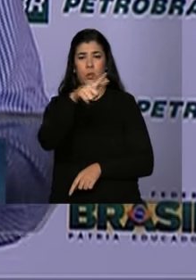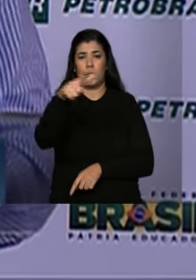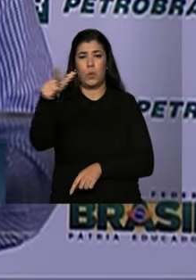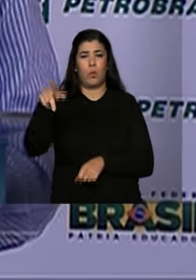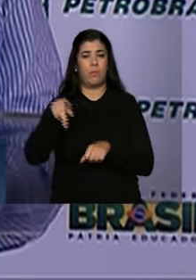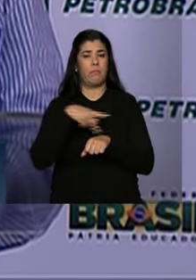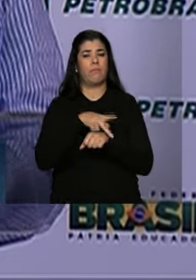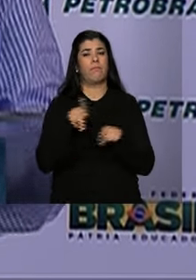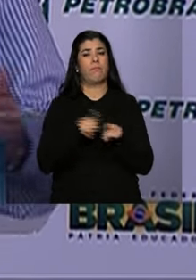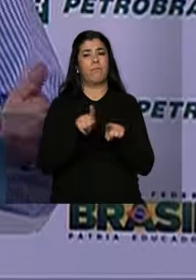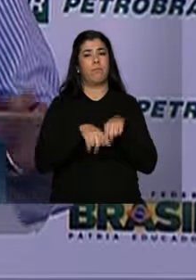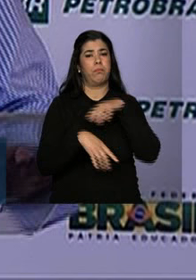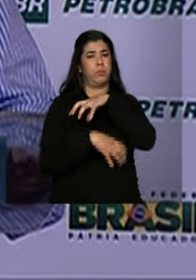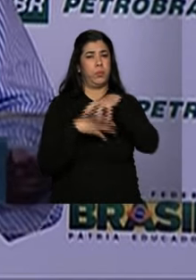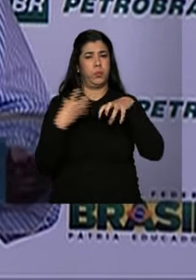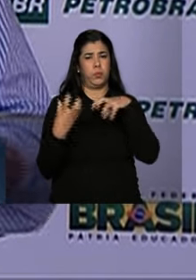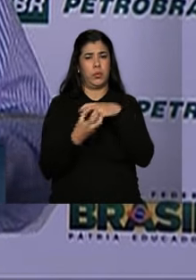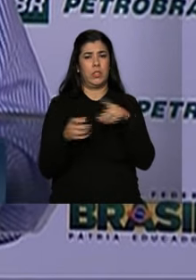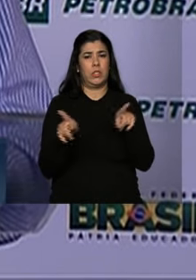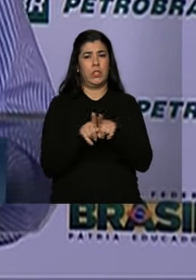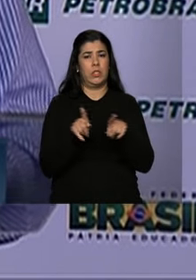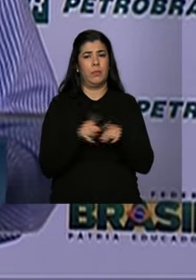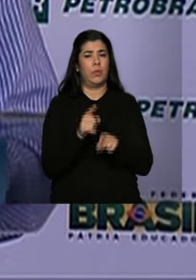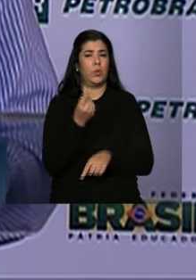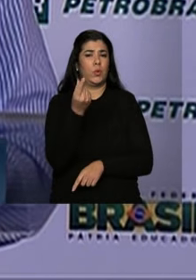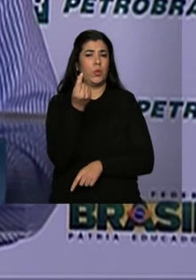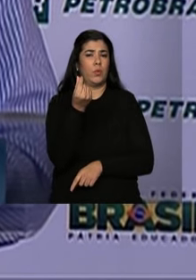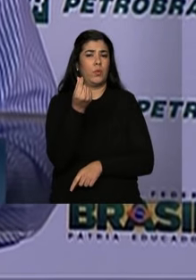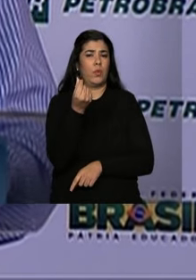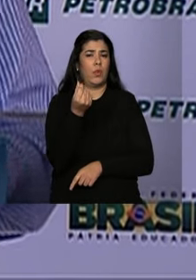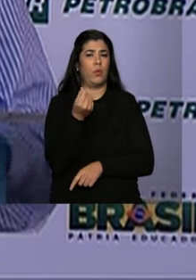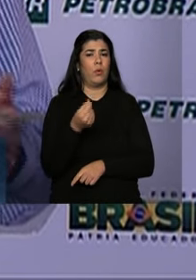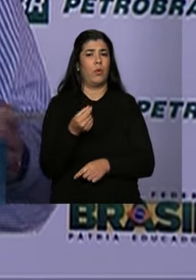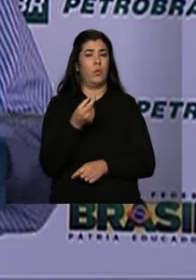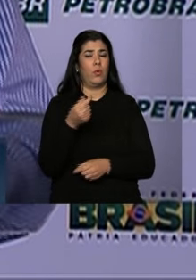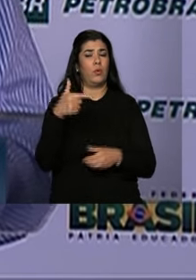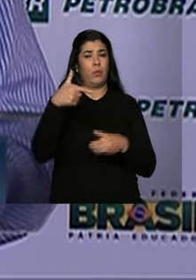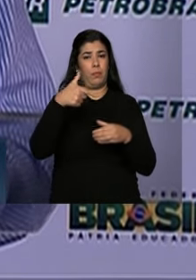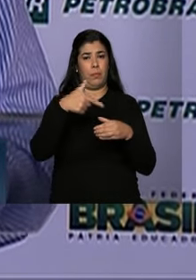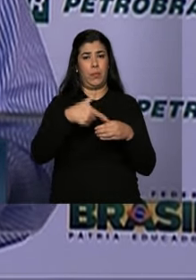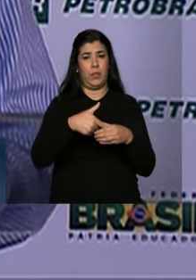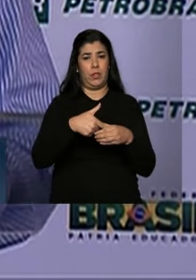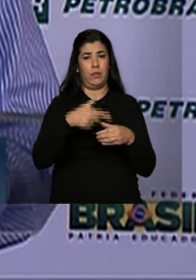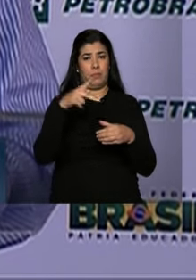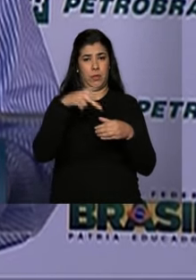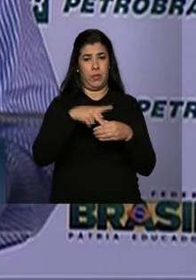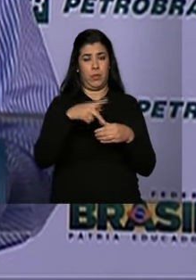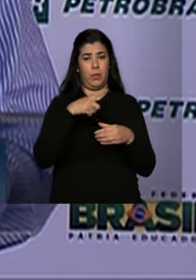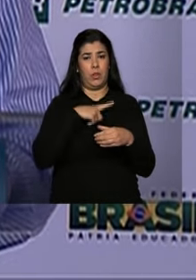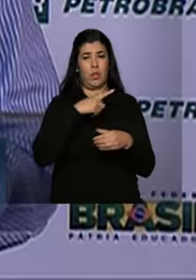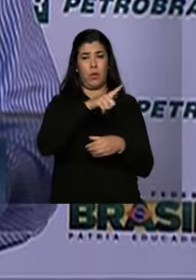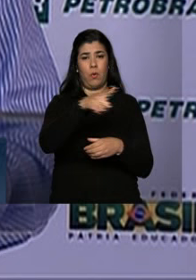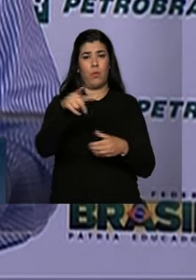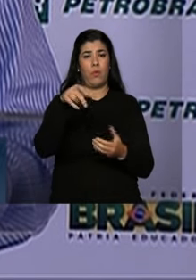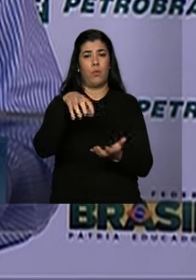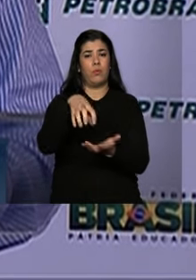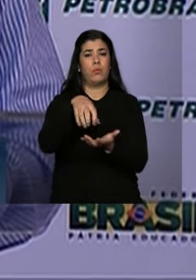brasileira. A drástica redução do valor do preço do petróleo tem levado as empresas do setor no mundo